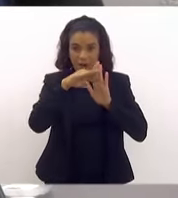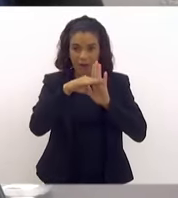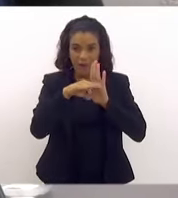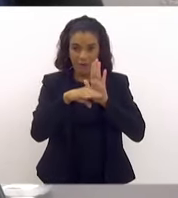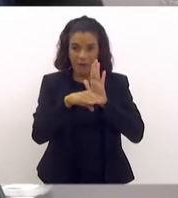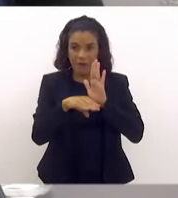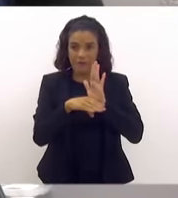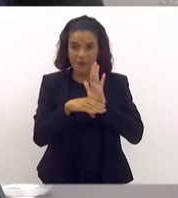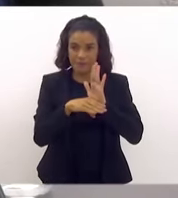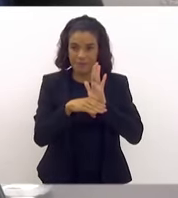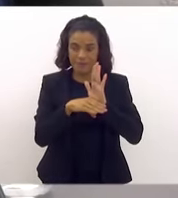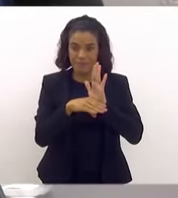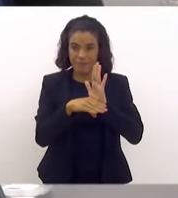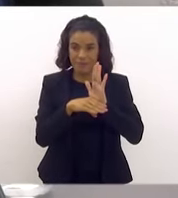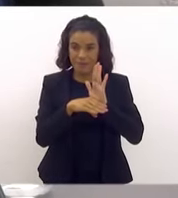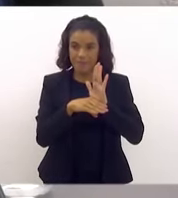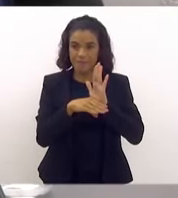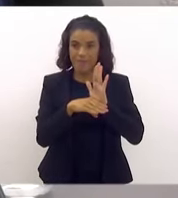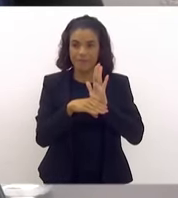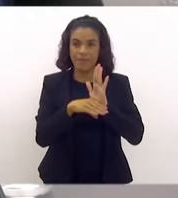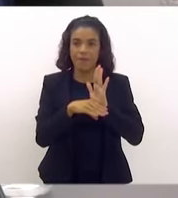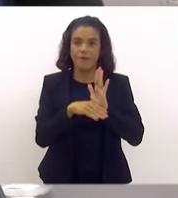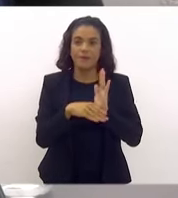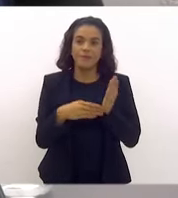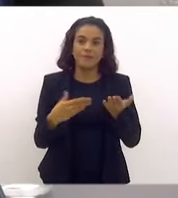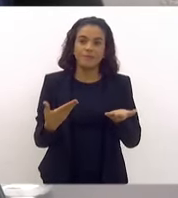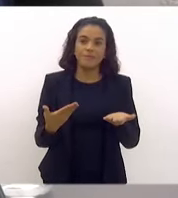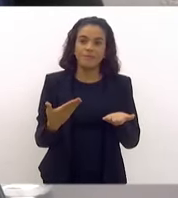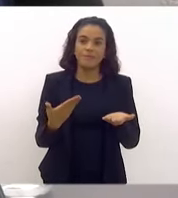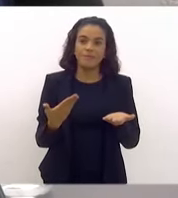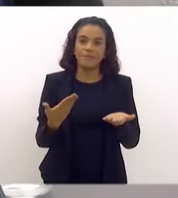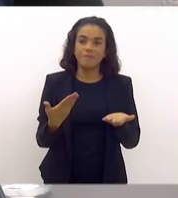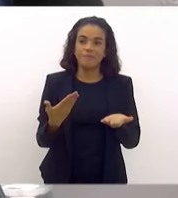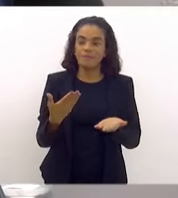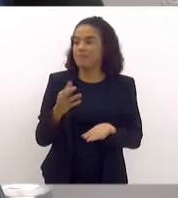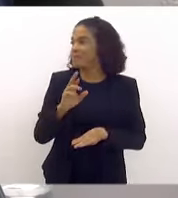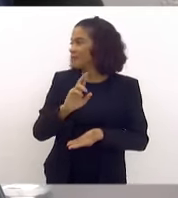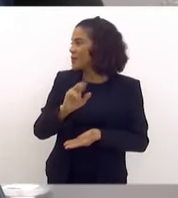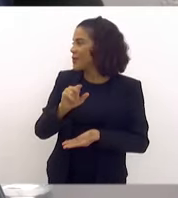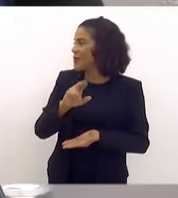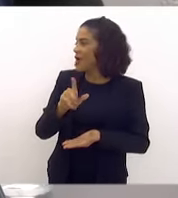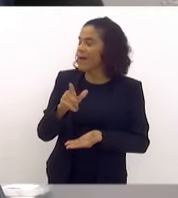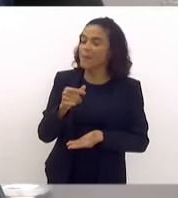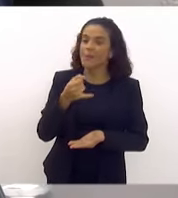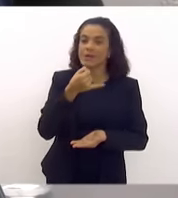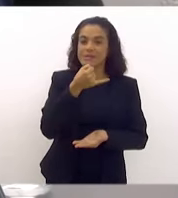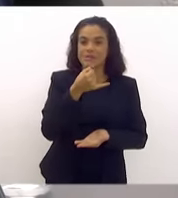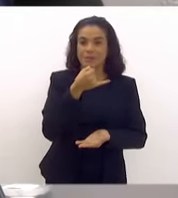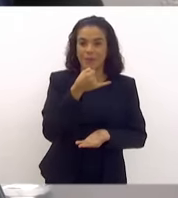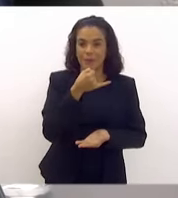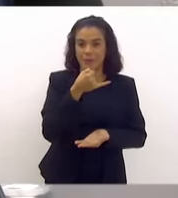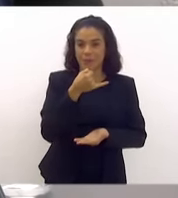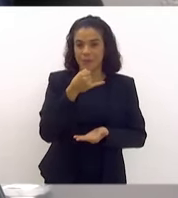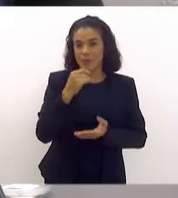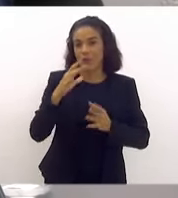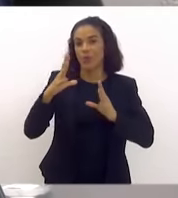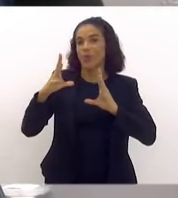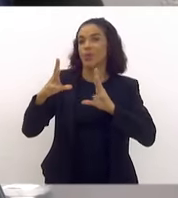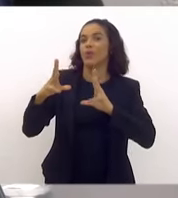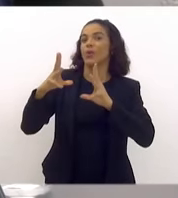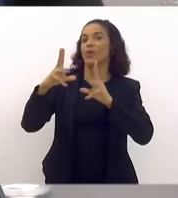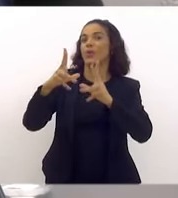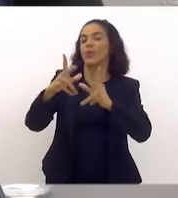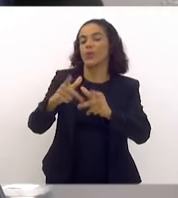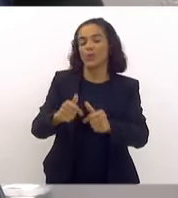destacar que não são assim você a gente não pode aqui afirmar que Tod todos eram